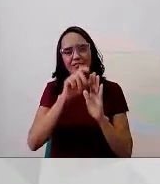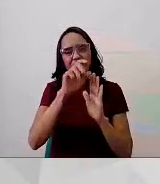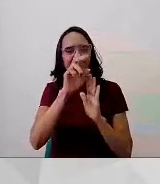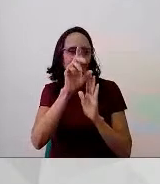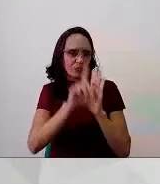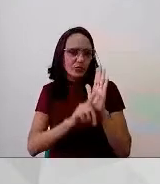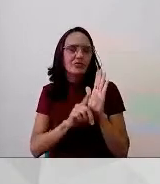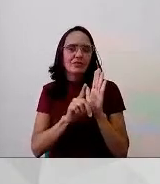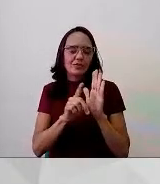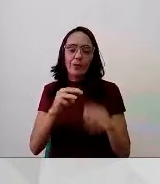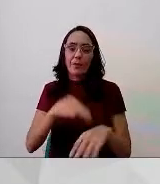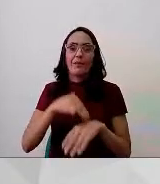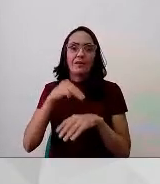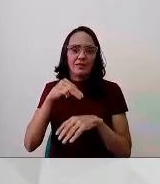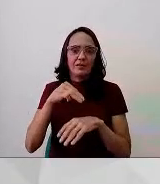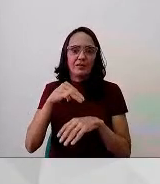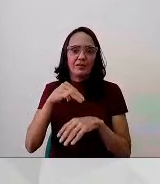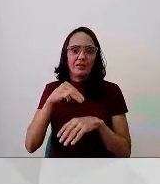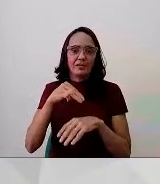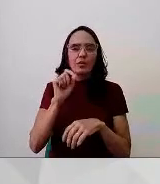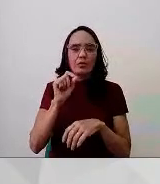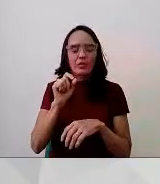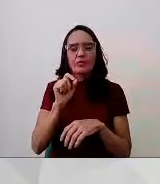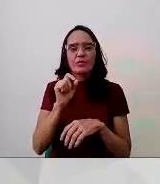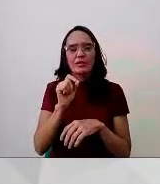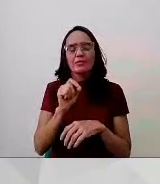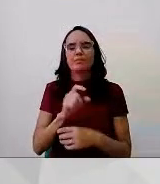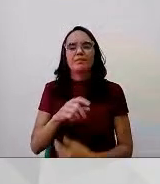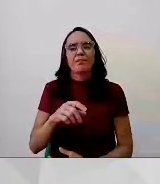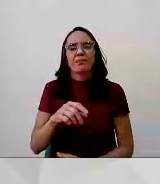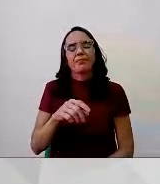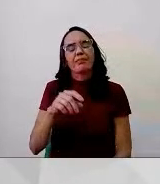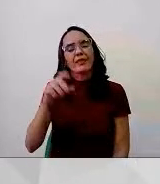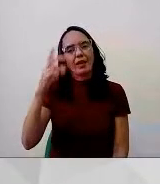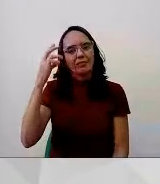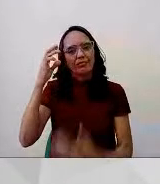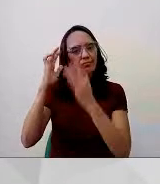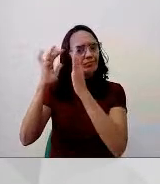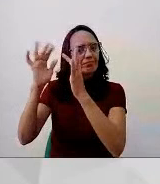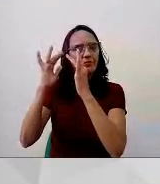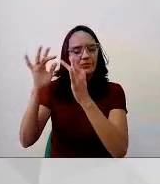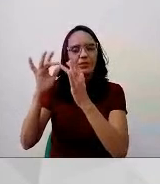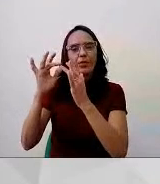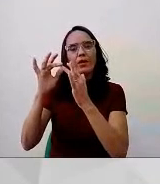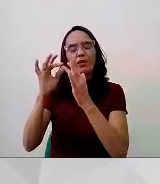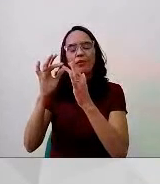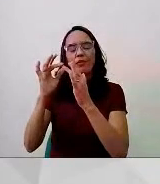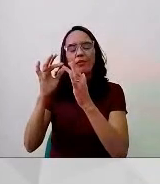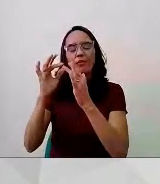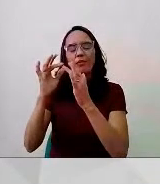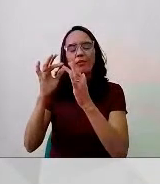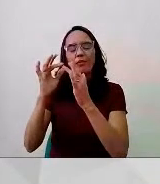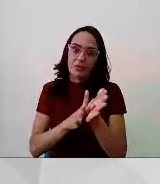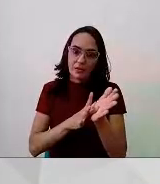artificial com uma camada intermediária treinada por algoritmo